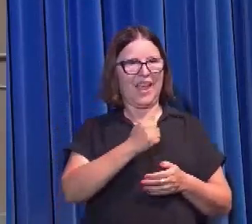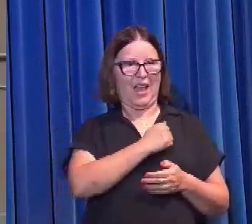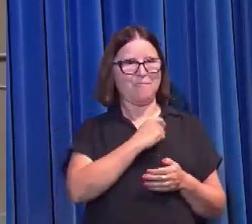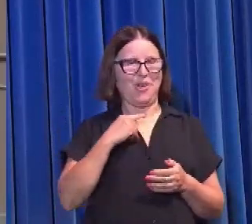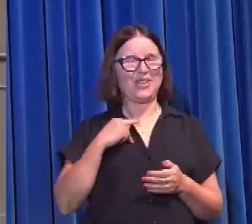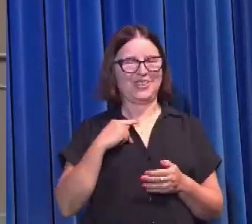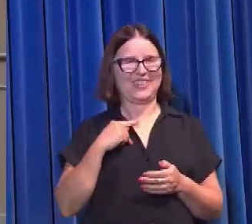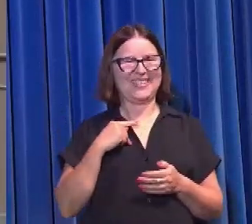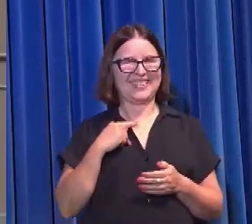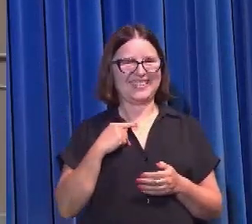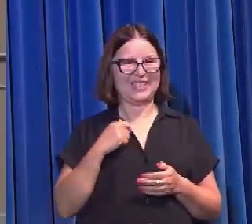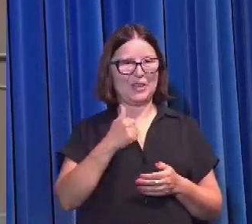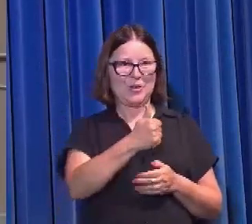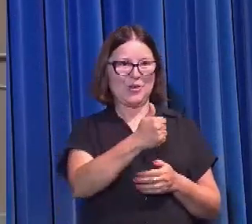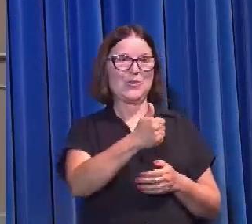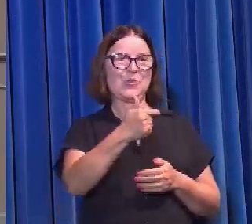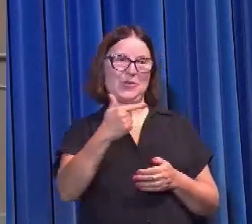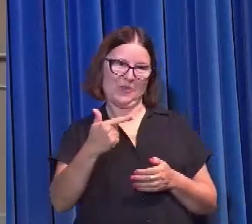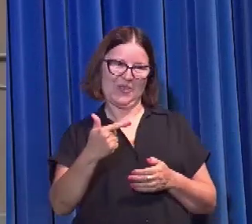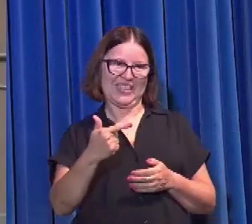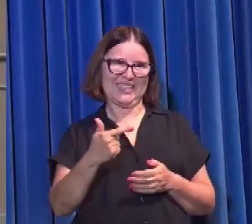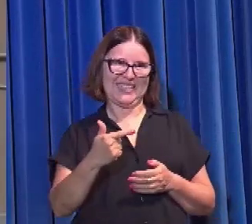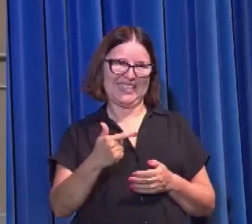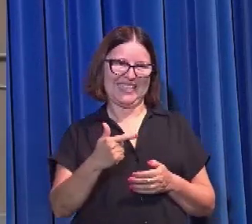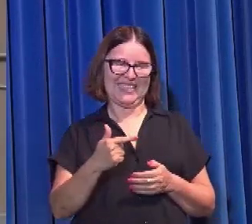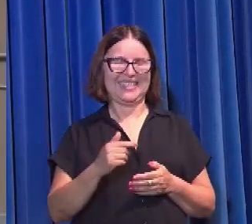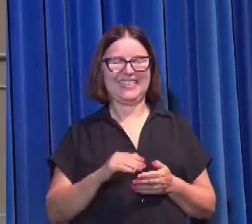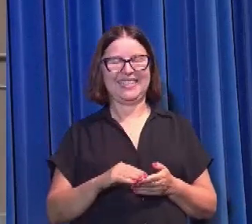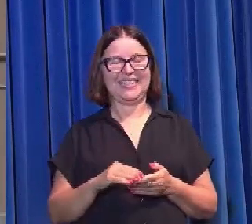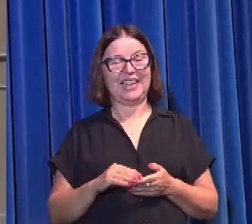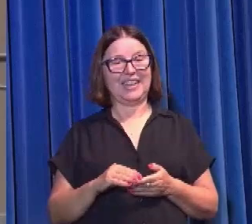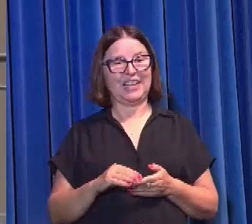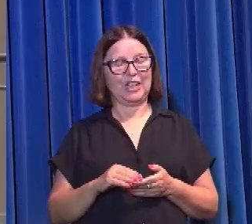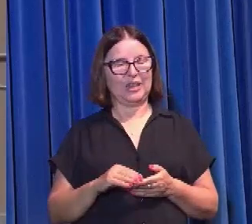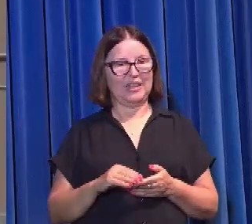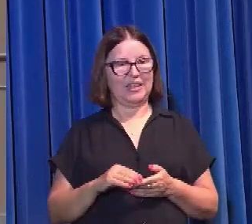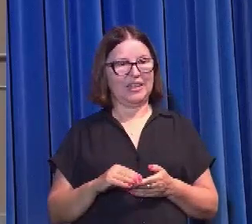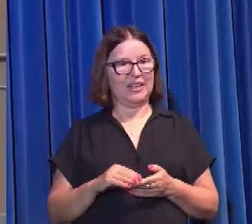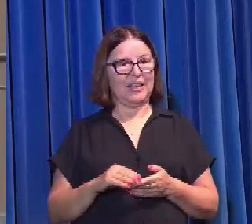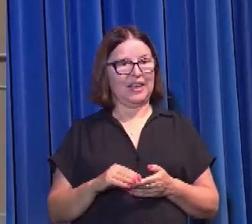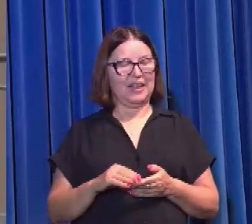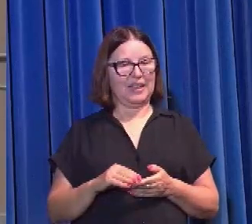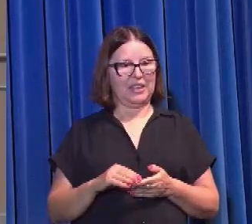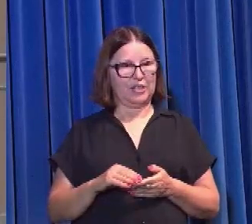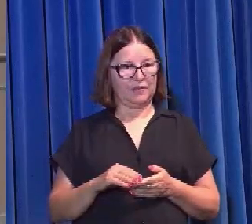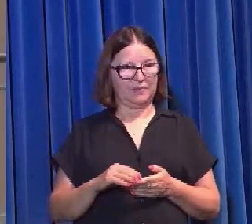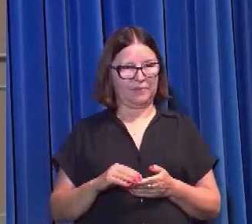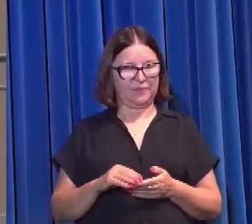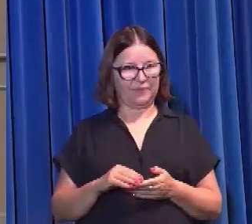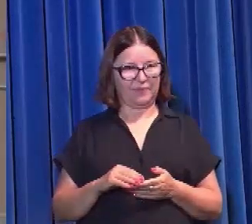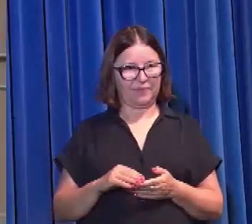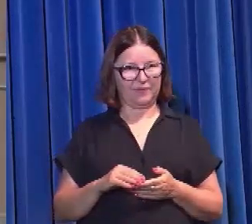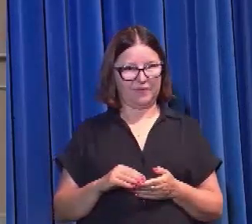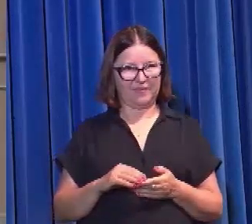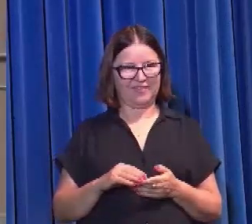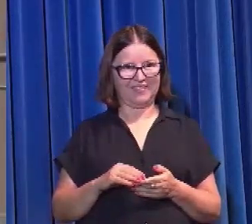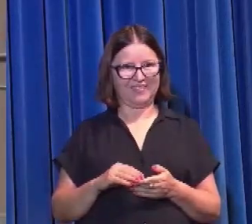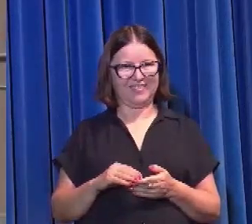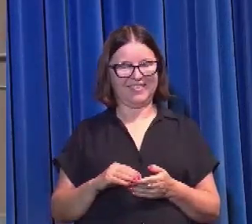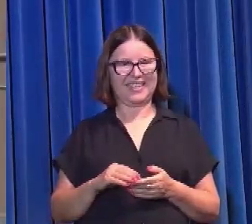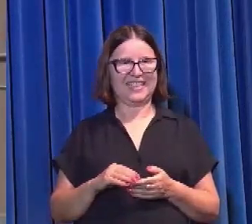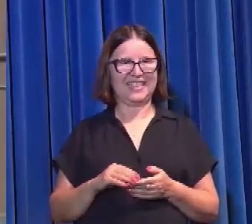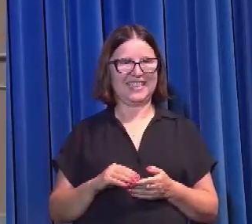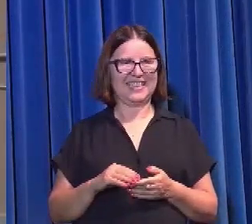meu círculo de amizade, é o maior evangelista que eu conheço. Senta no posto para abastecer o carro, sai de lá, o cara está